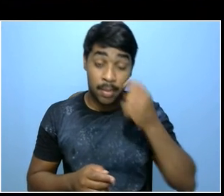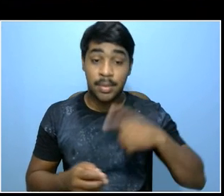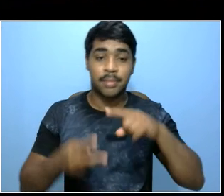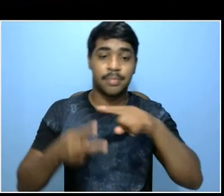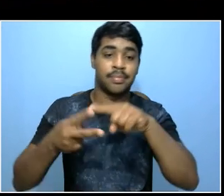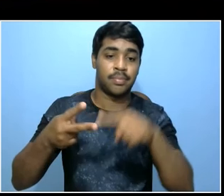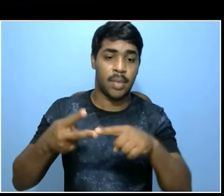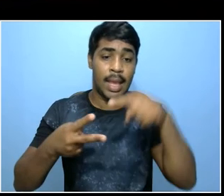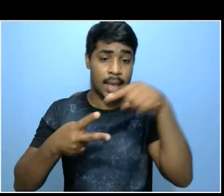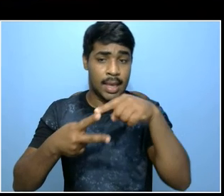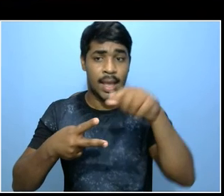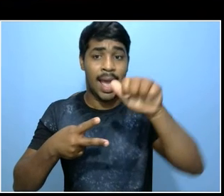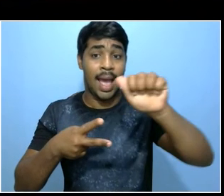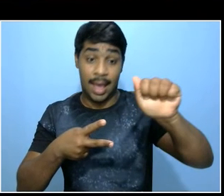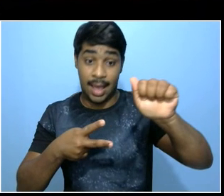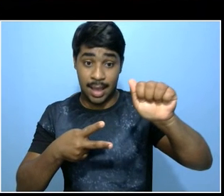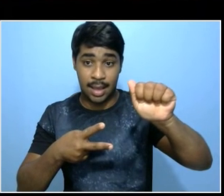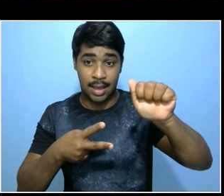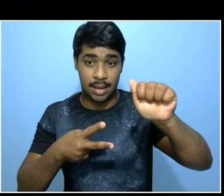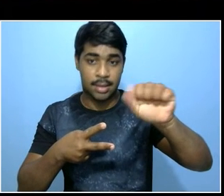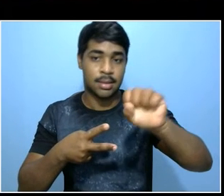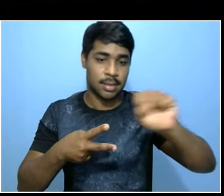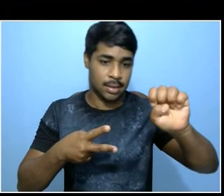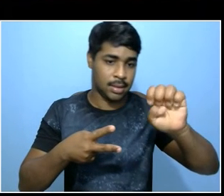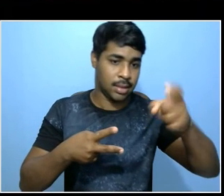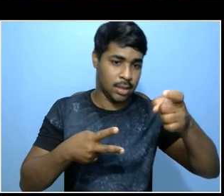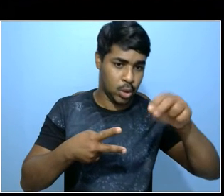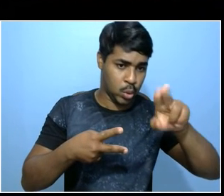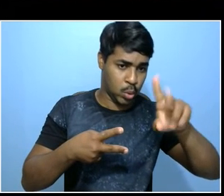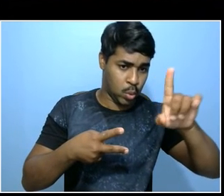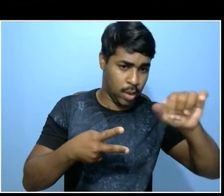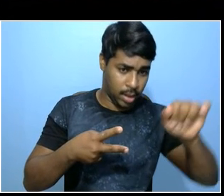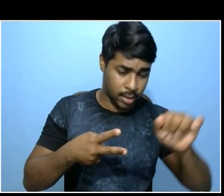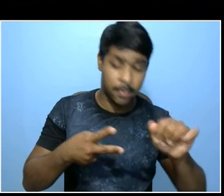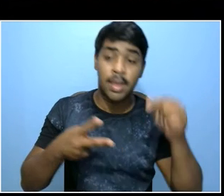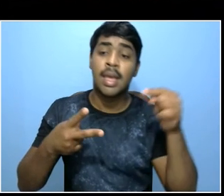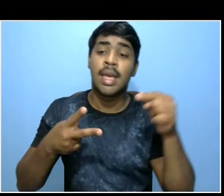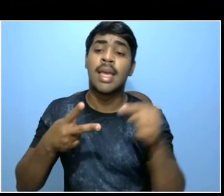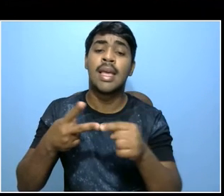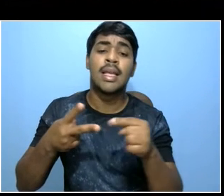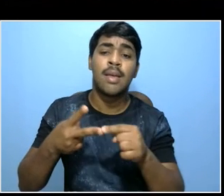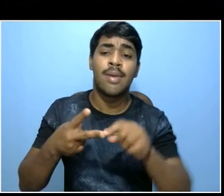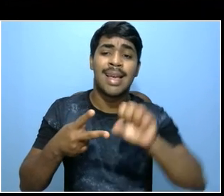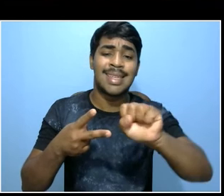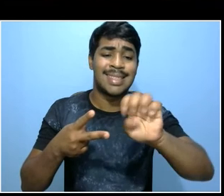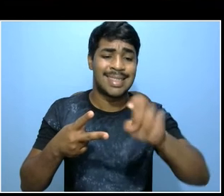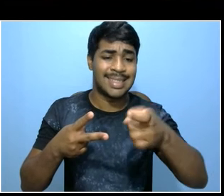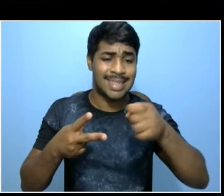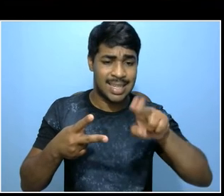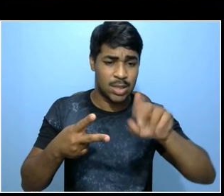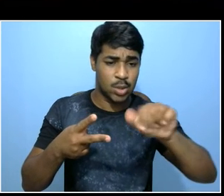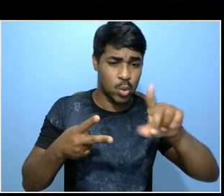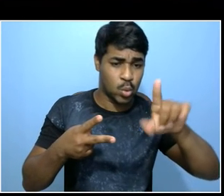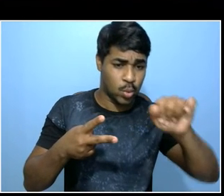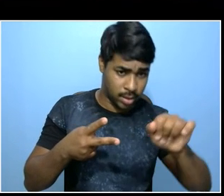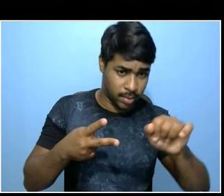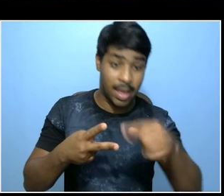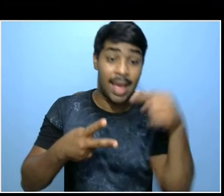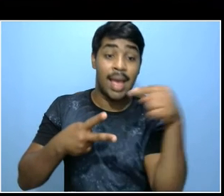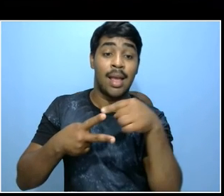reprodução assexuada, né, com o A aqui no início, e também a reprodução sexuada. Então, o que seria a